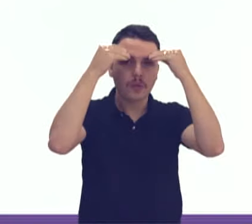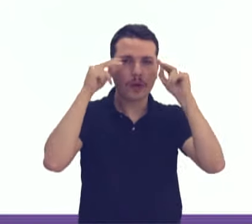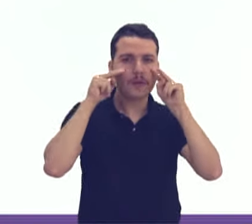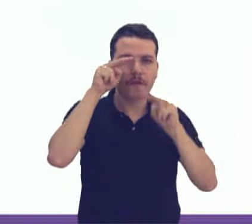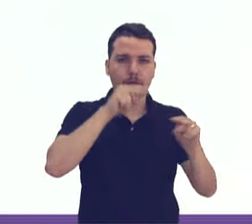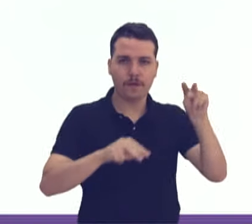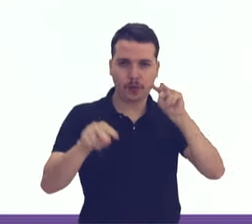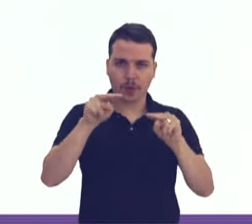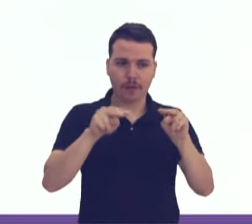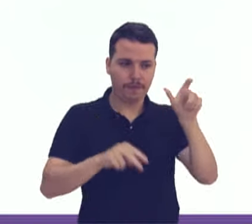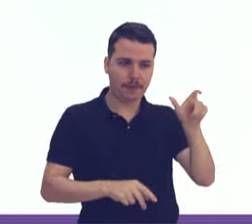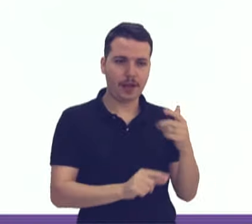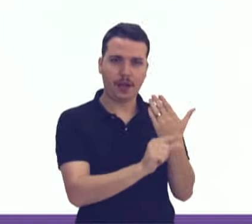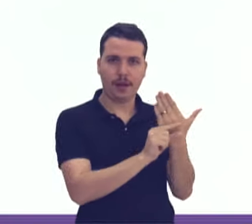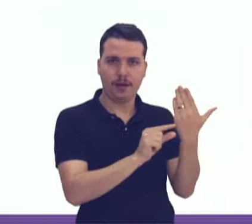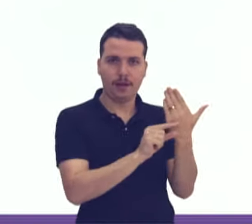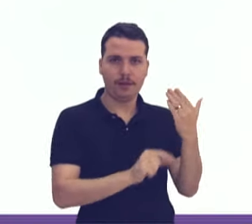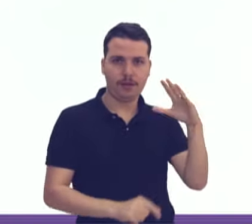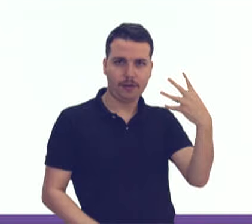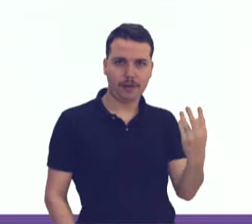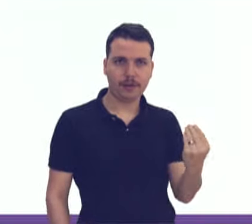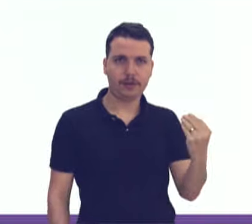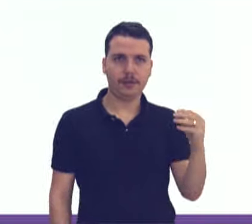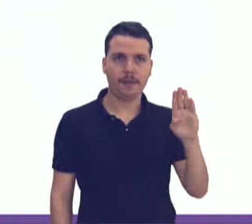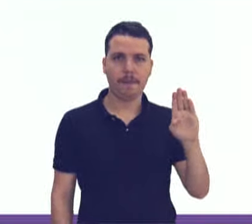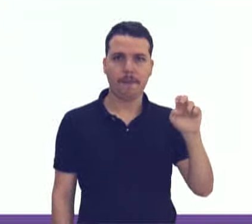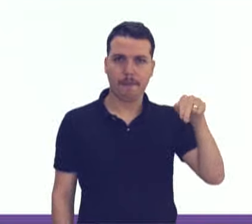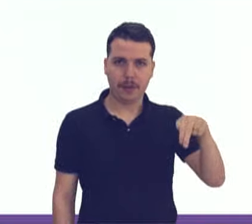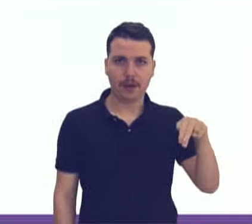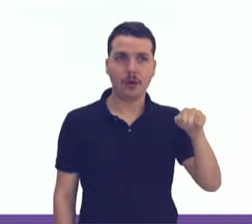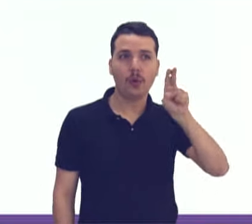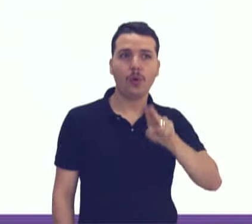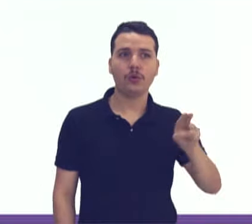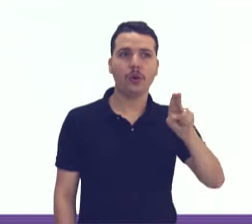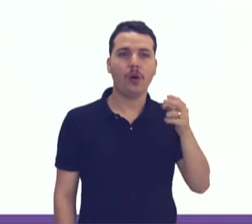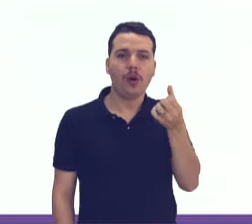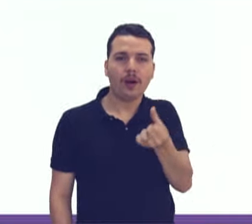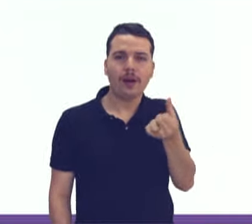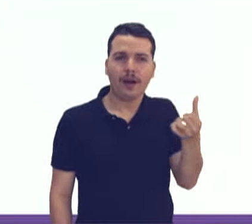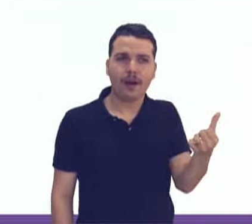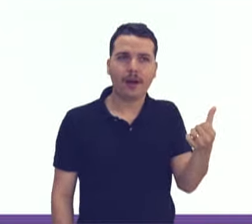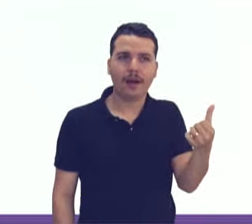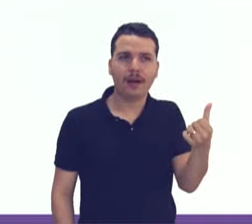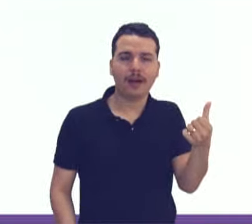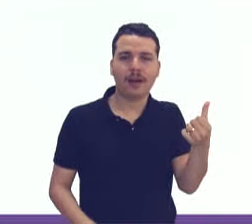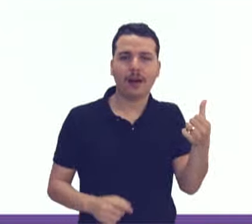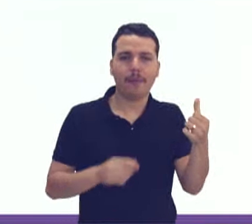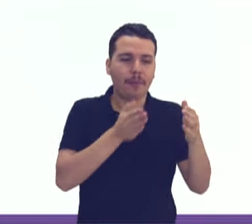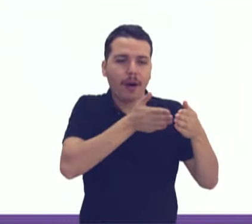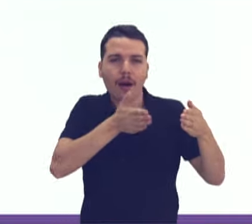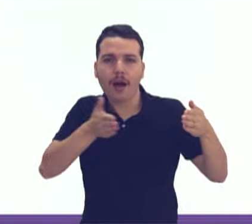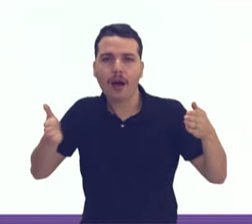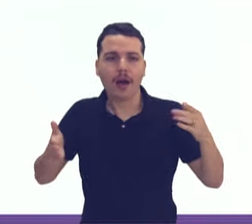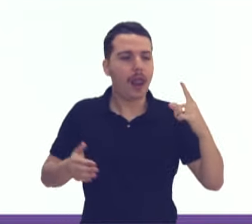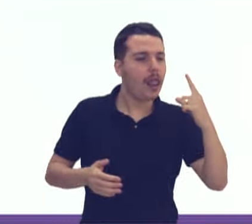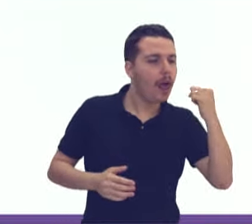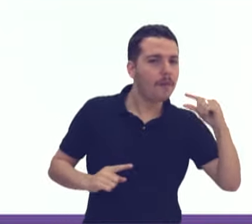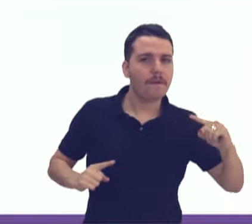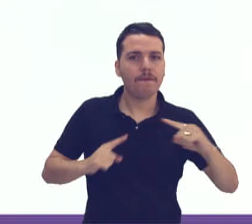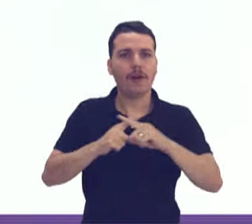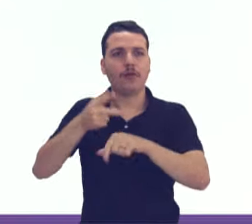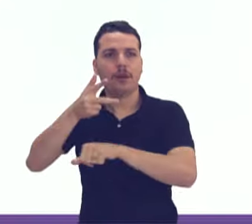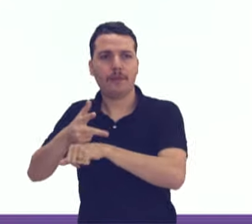visual bem em mim usou em seu 66º trabalho da série lápis versus câmera a